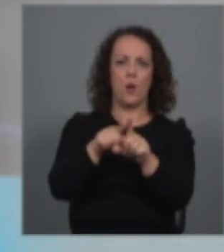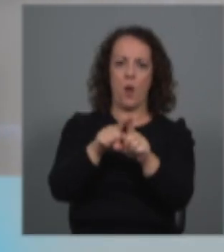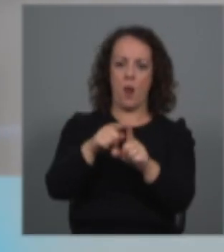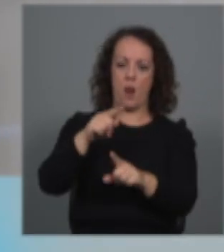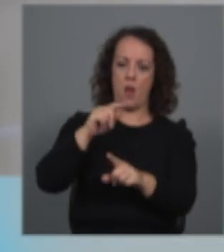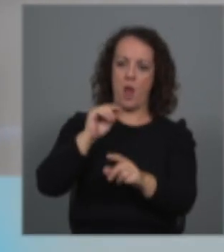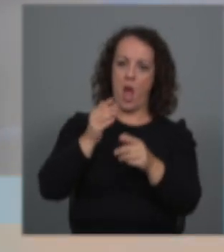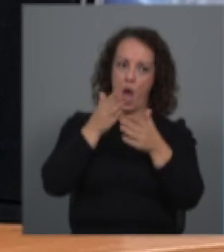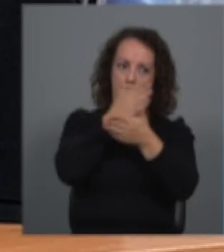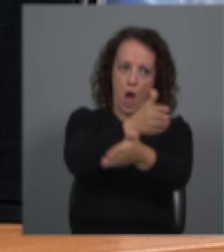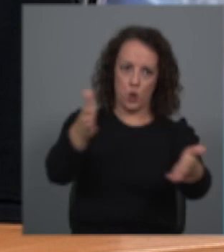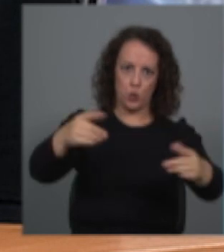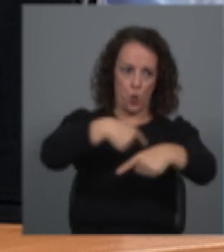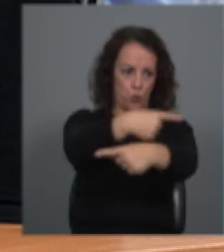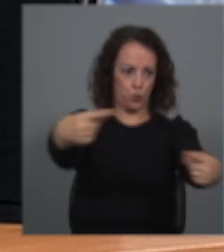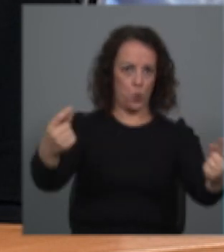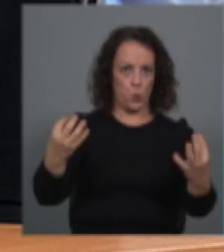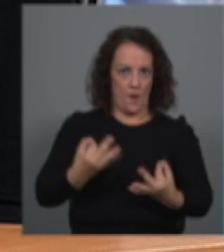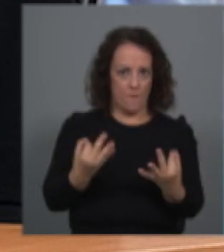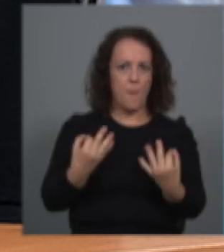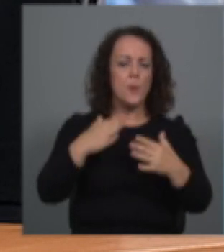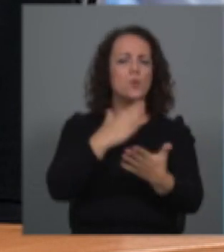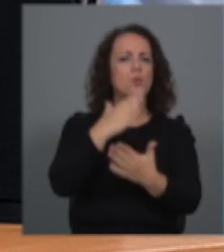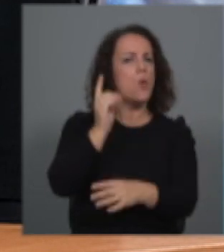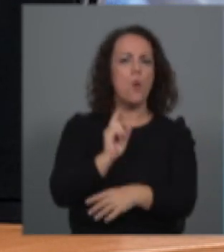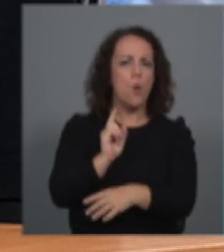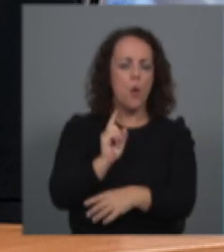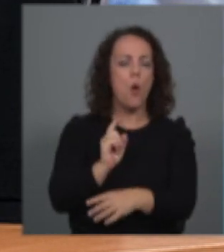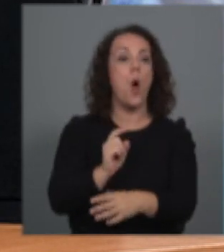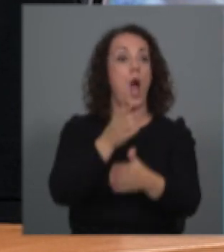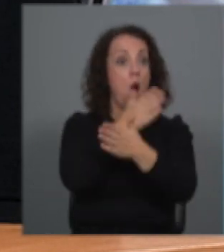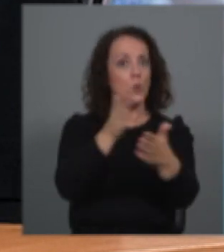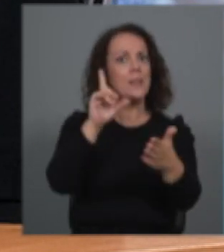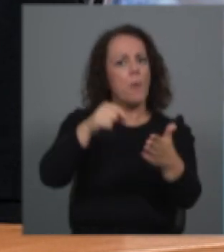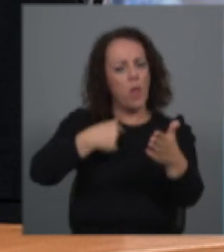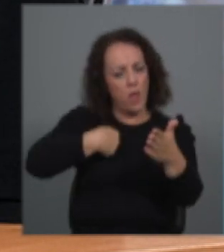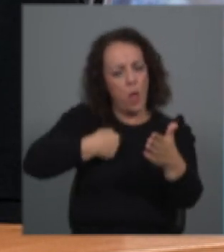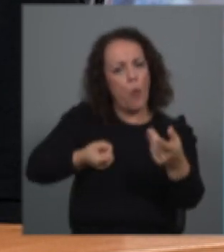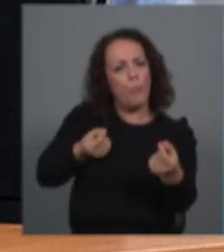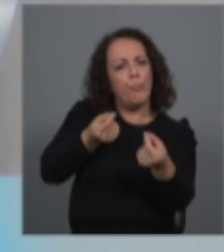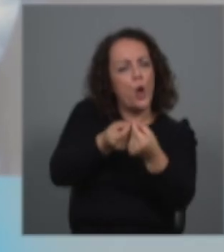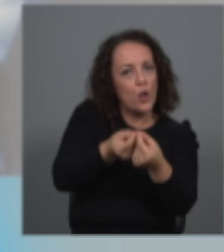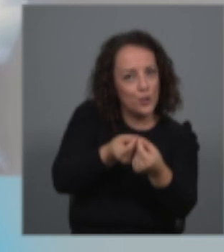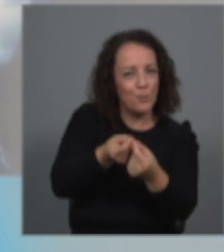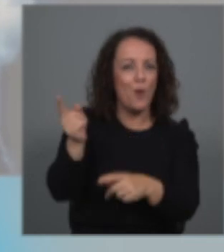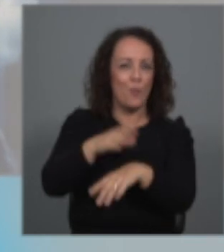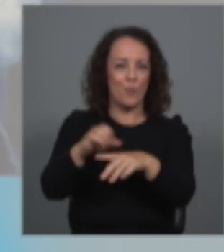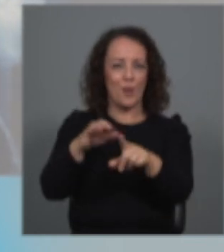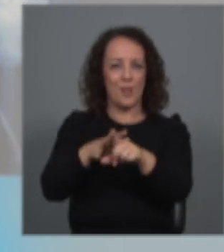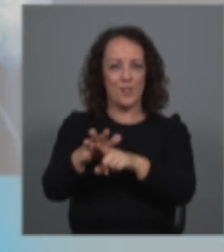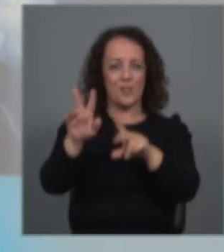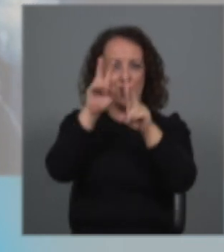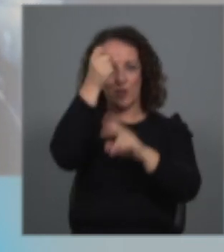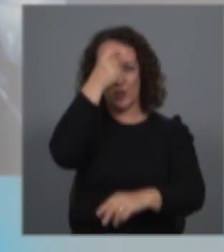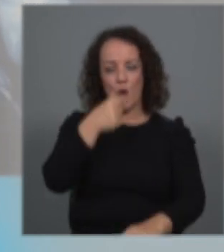outros, mas tornar-se próximo dos outros. Pela inspiração na parábola do bom samaritano, não